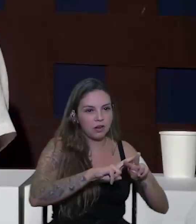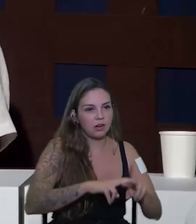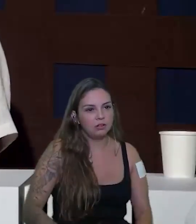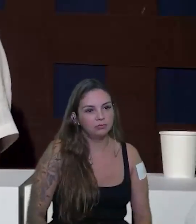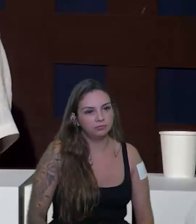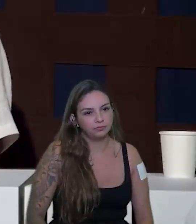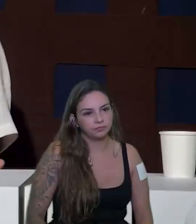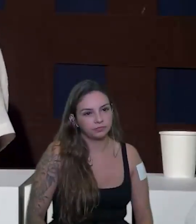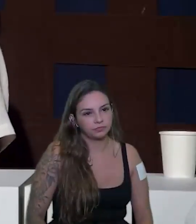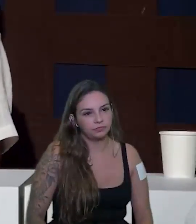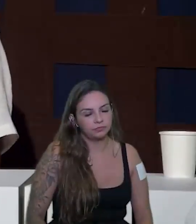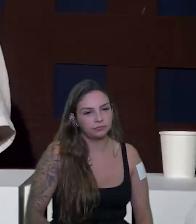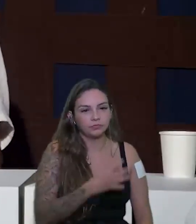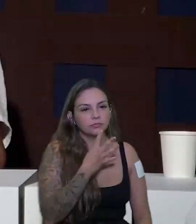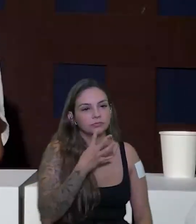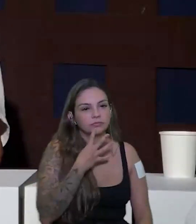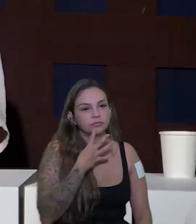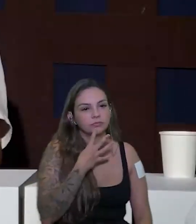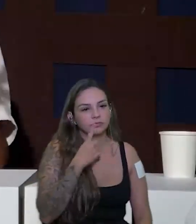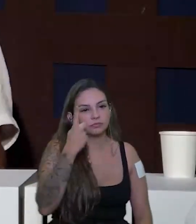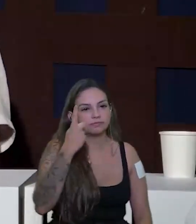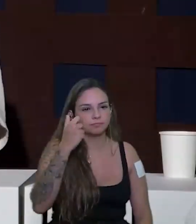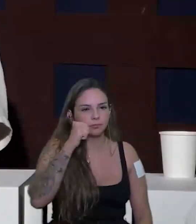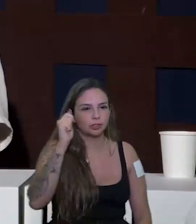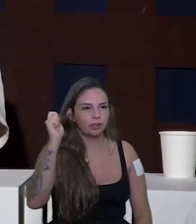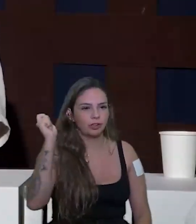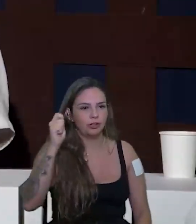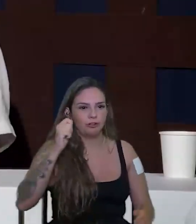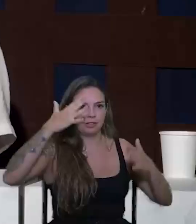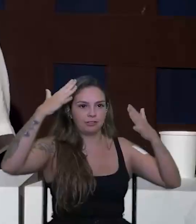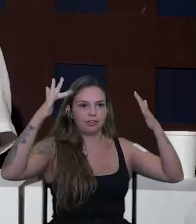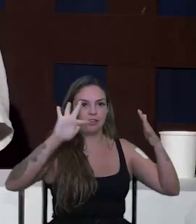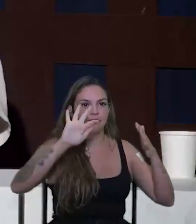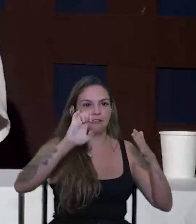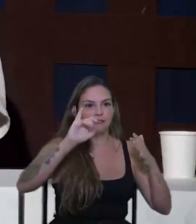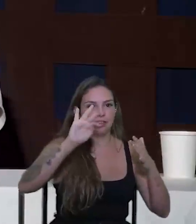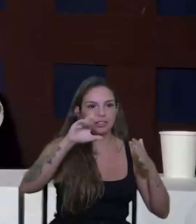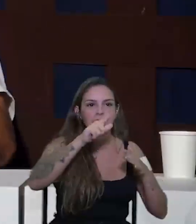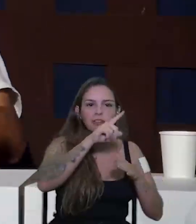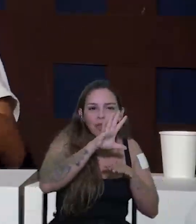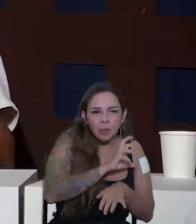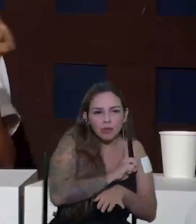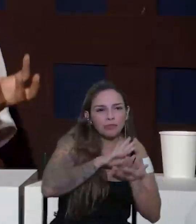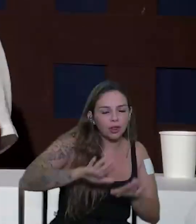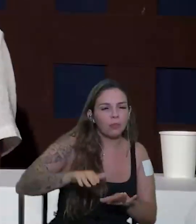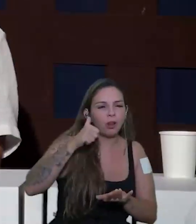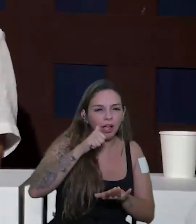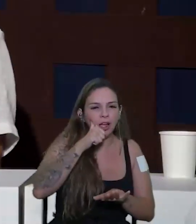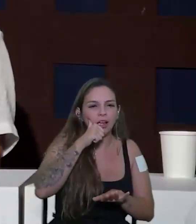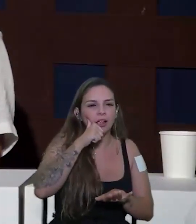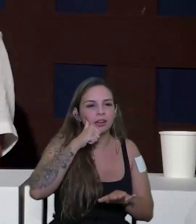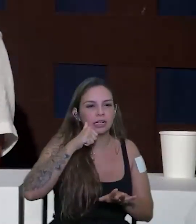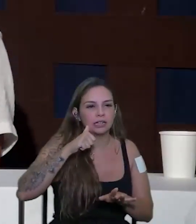Né? E aí ele, não, é que ele conheceu lá uma feiticeira chamada Circe, e aí ele ficou nessa ilha, né, e